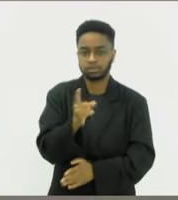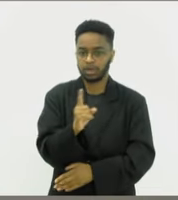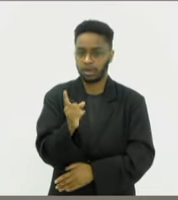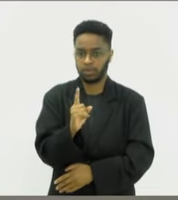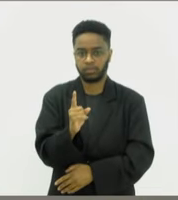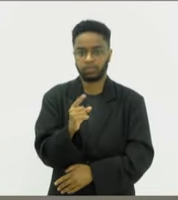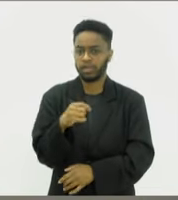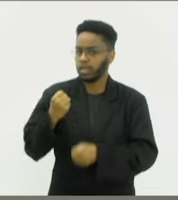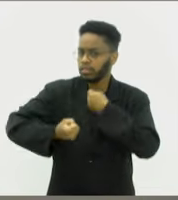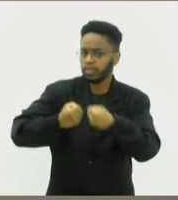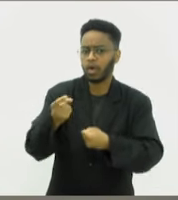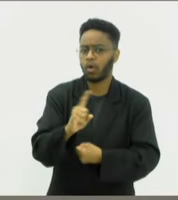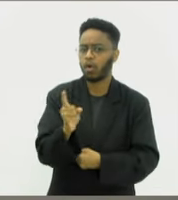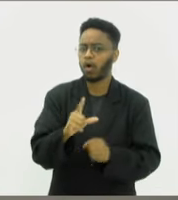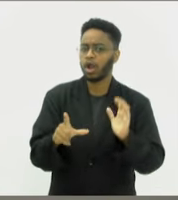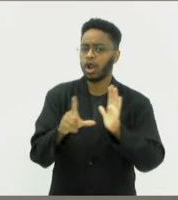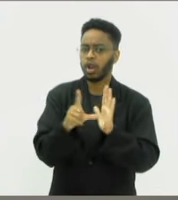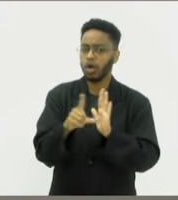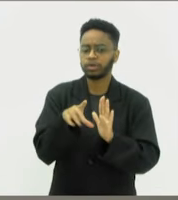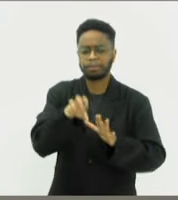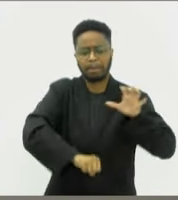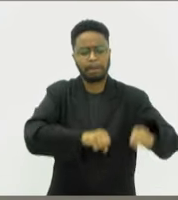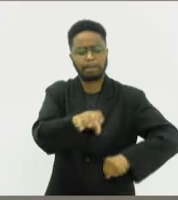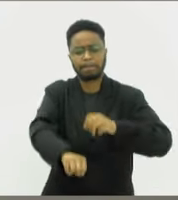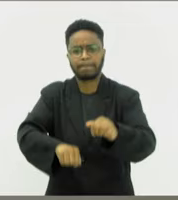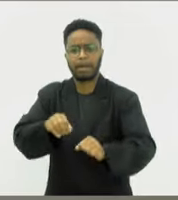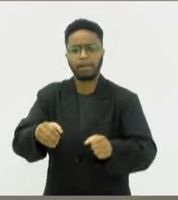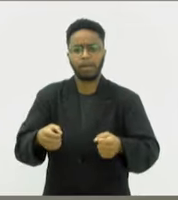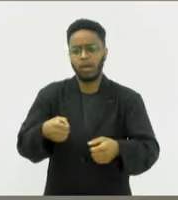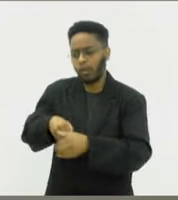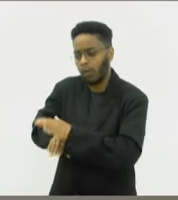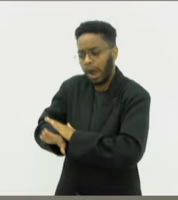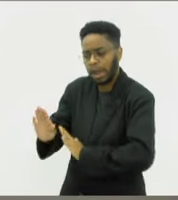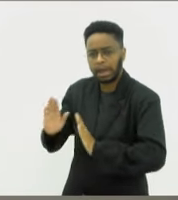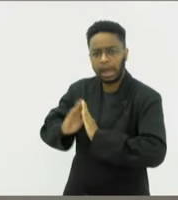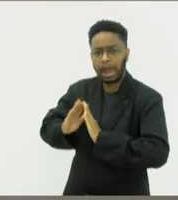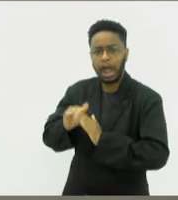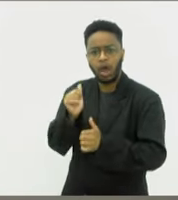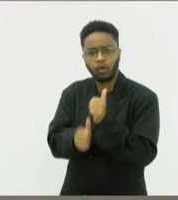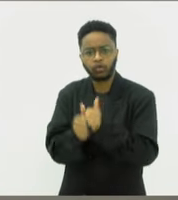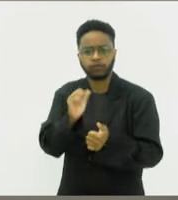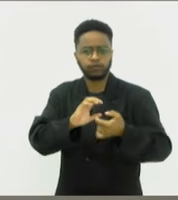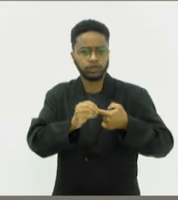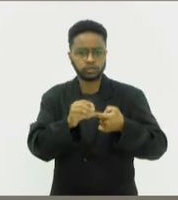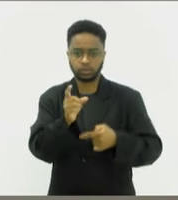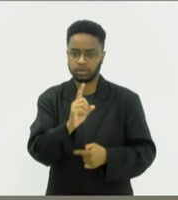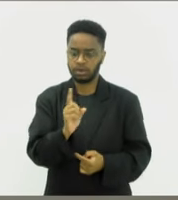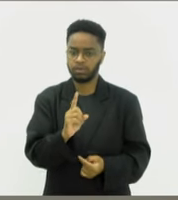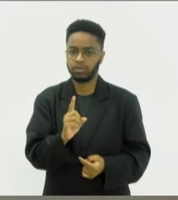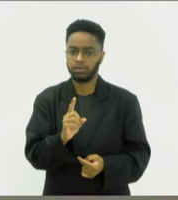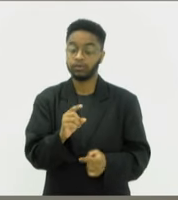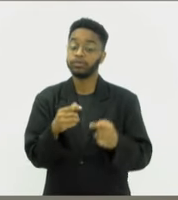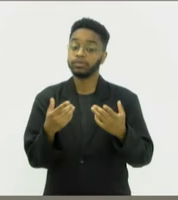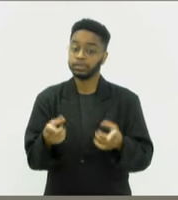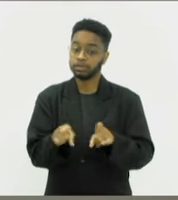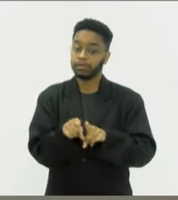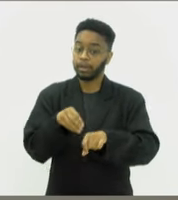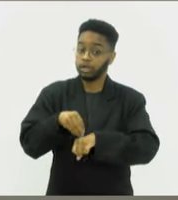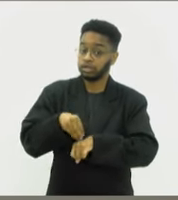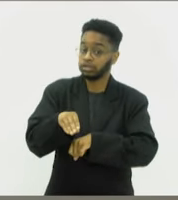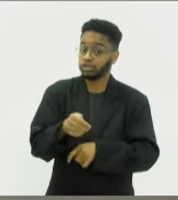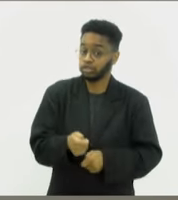correr para as lojas e encher o seu carrinho de arroz e de feijão. E deixar para você uma